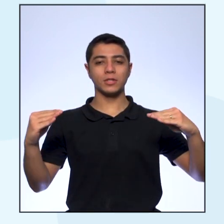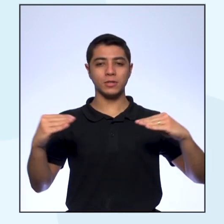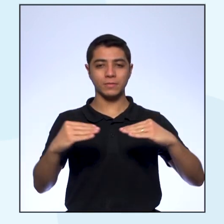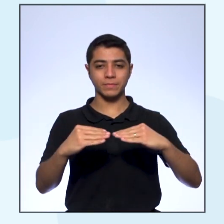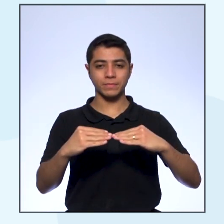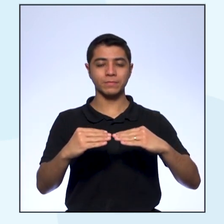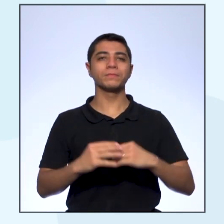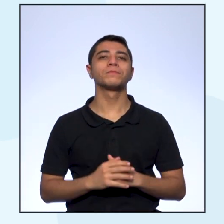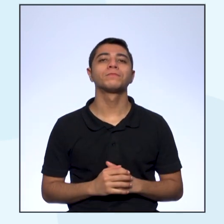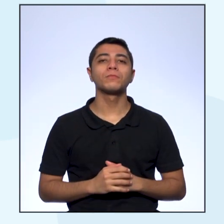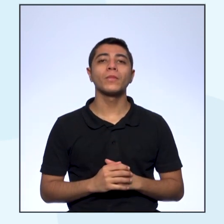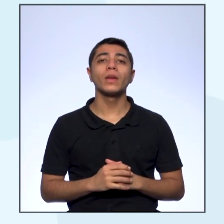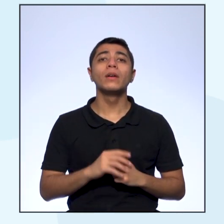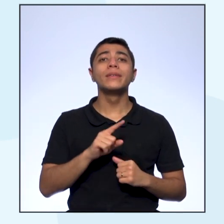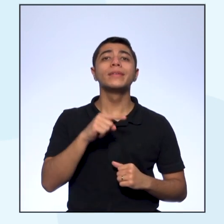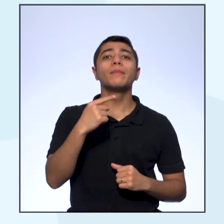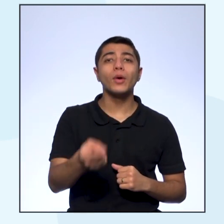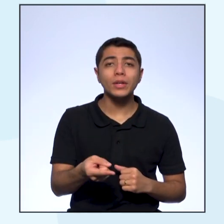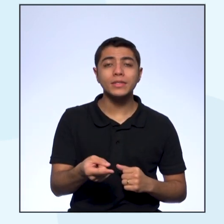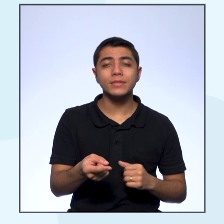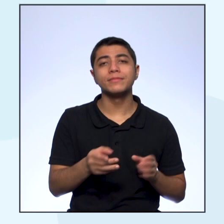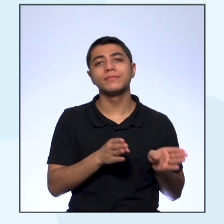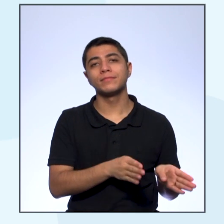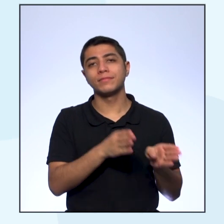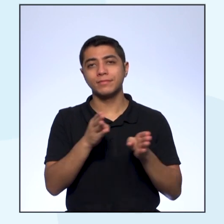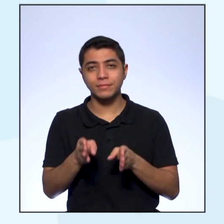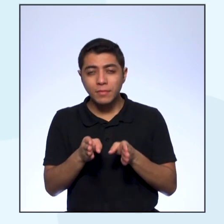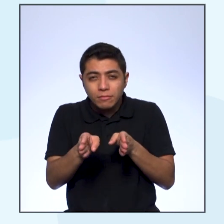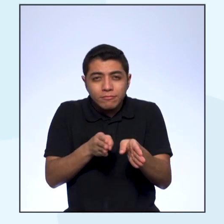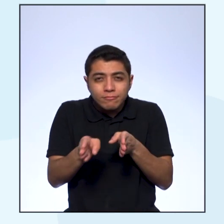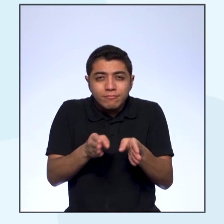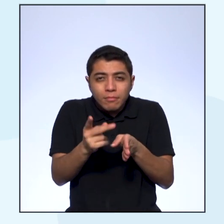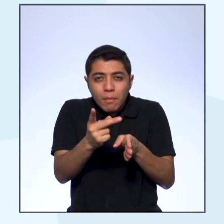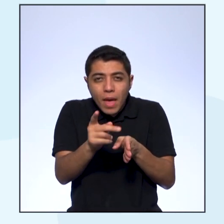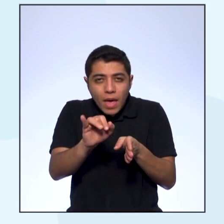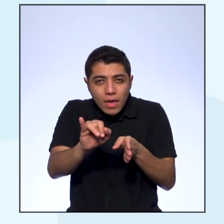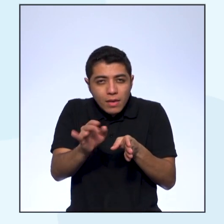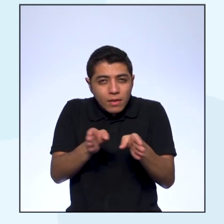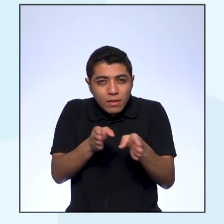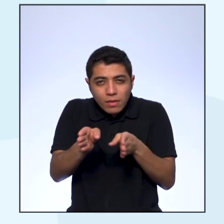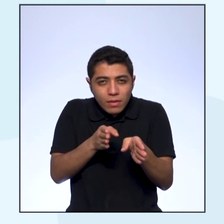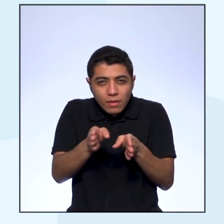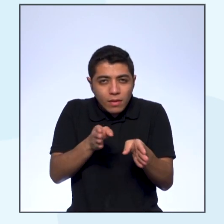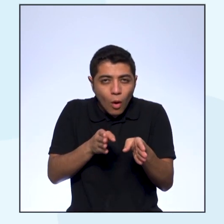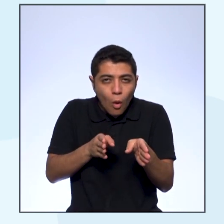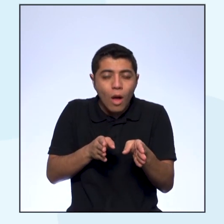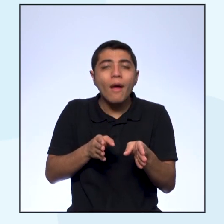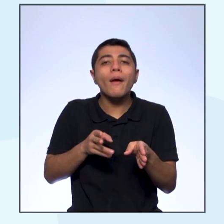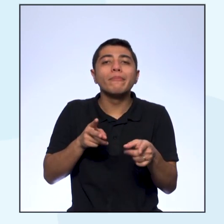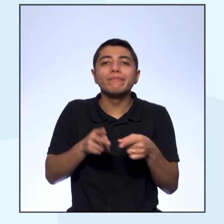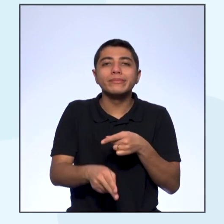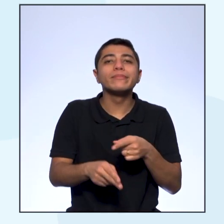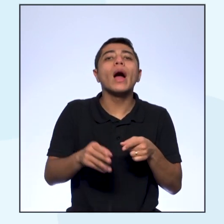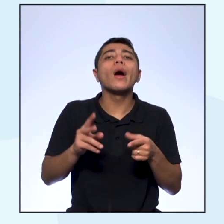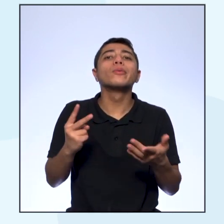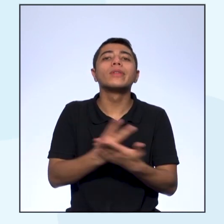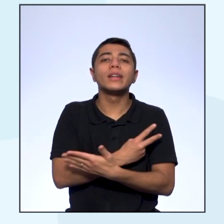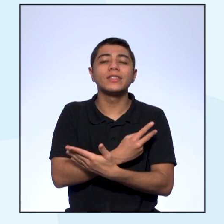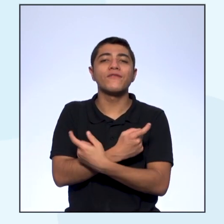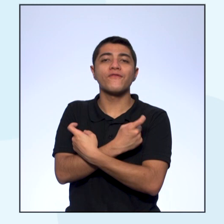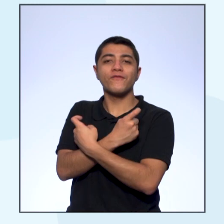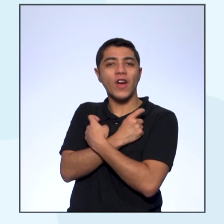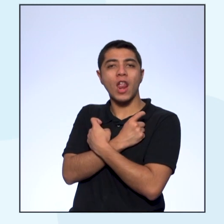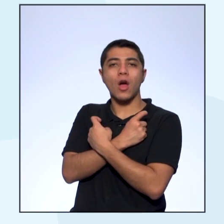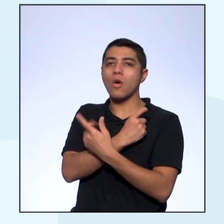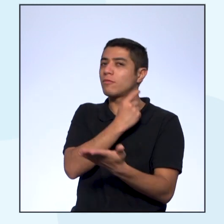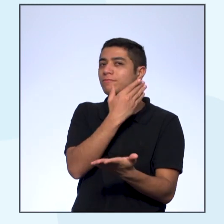né? Revoltas populares, invasões, o poder do faraó enfraquecido, ele cai, e aí tem esse